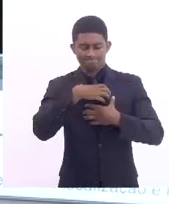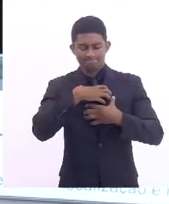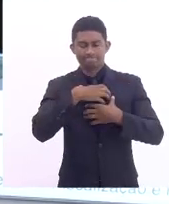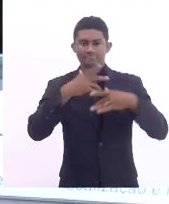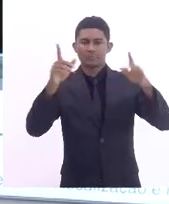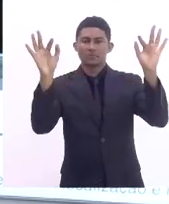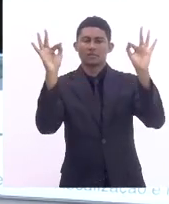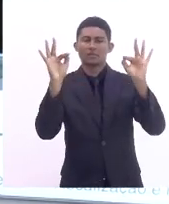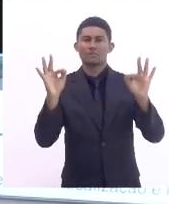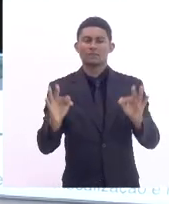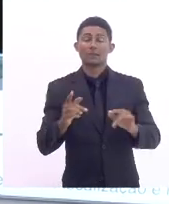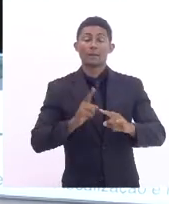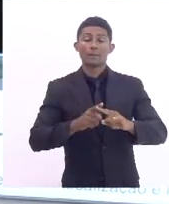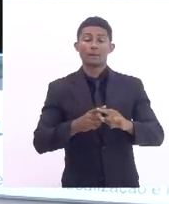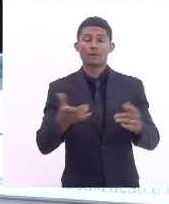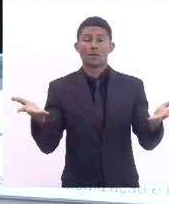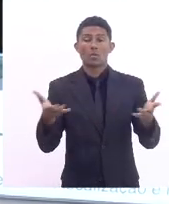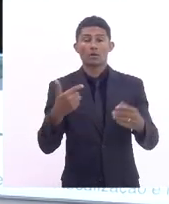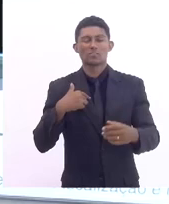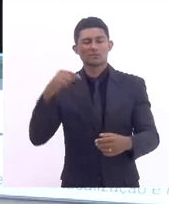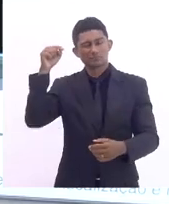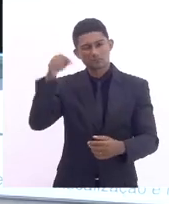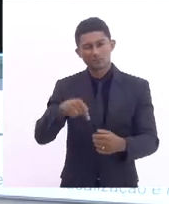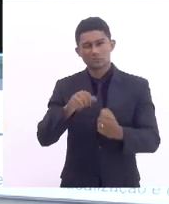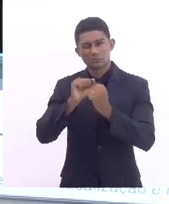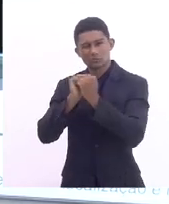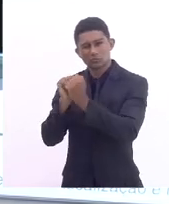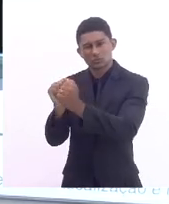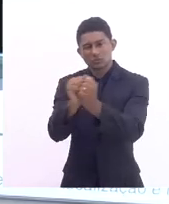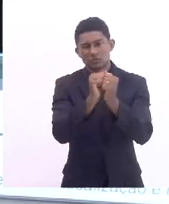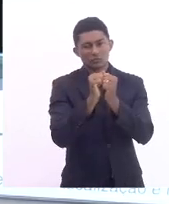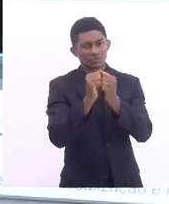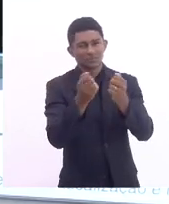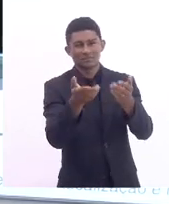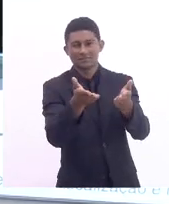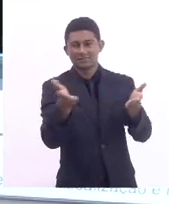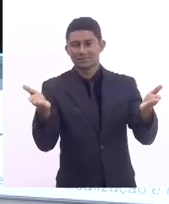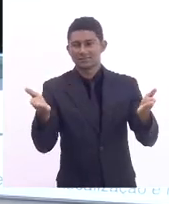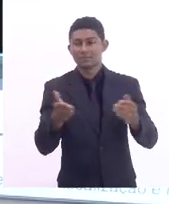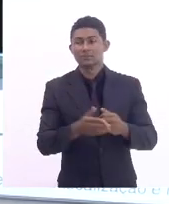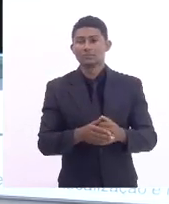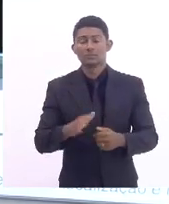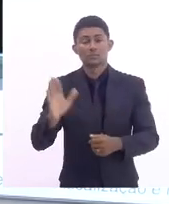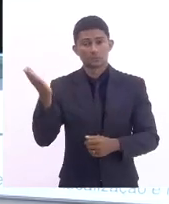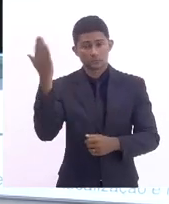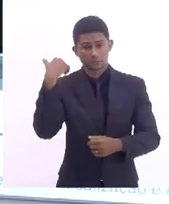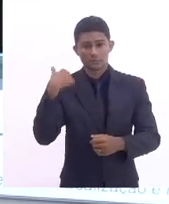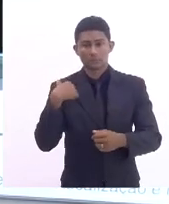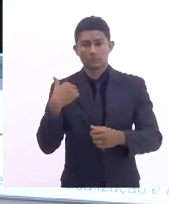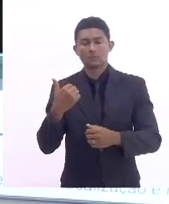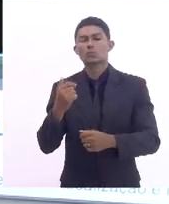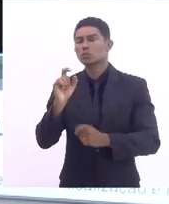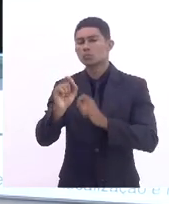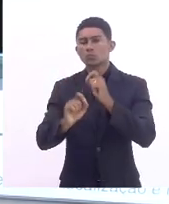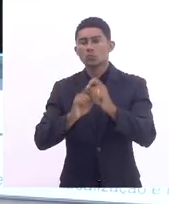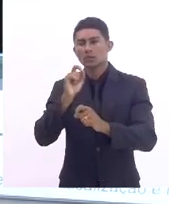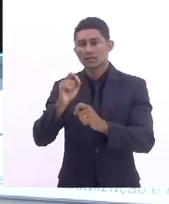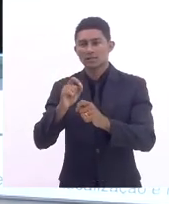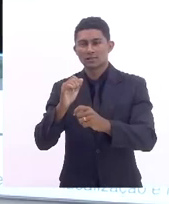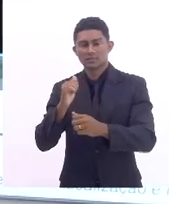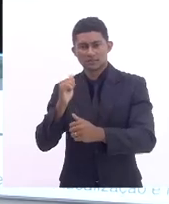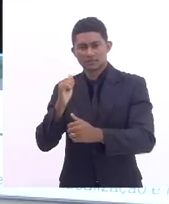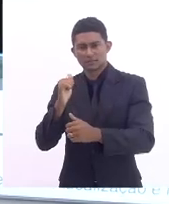de estar hoje aqui junto com todos vocês eu fui Procuradoria Geral do cft e